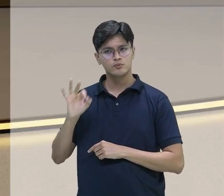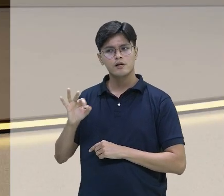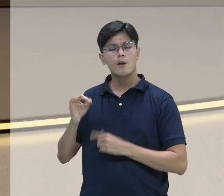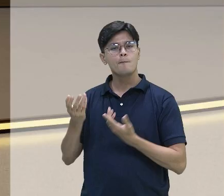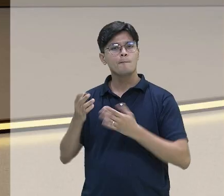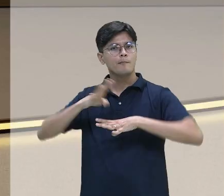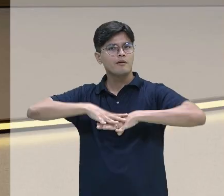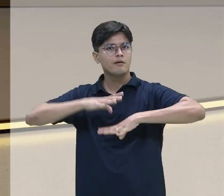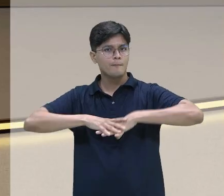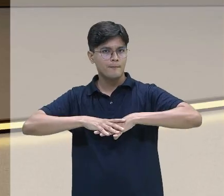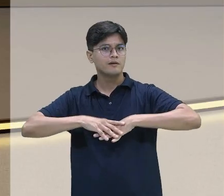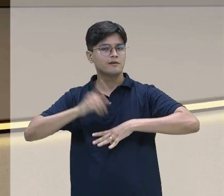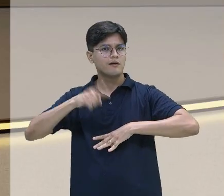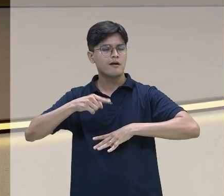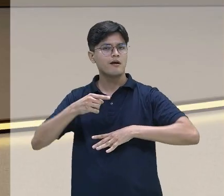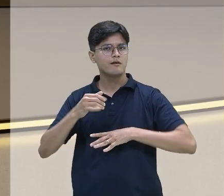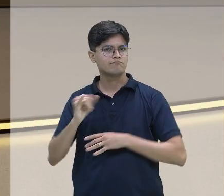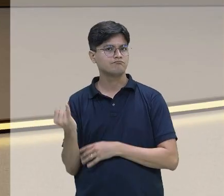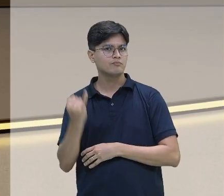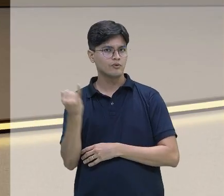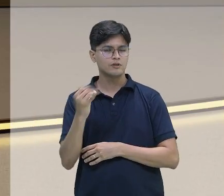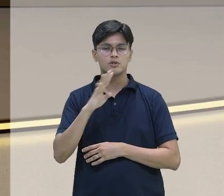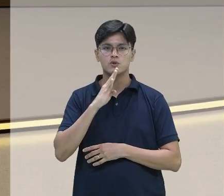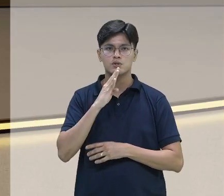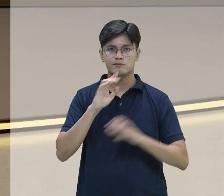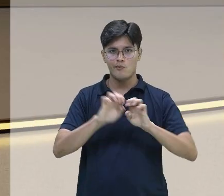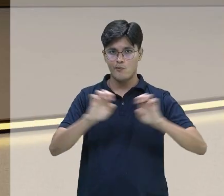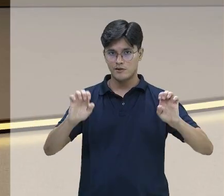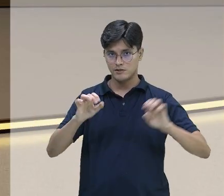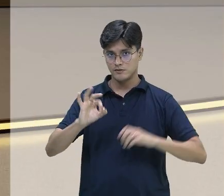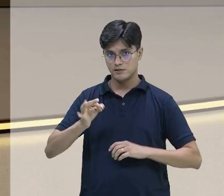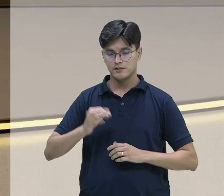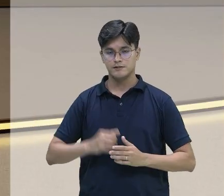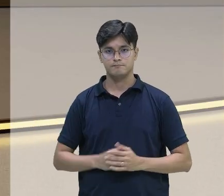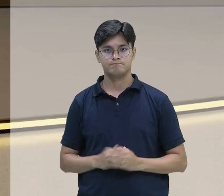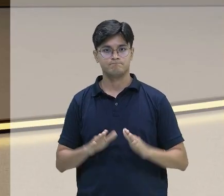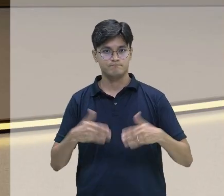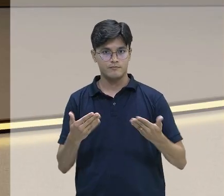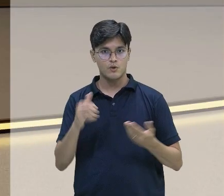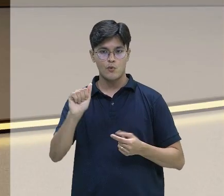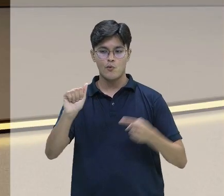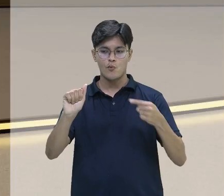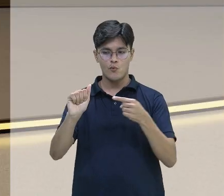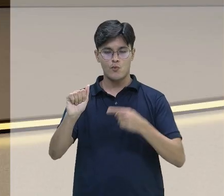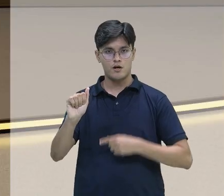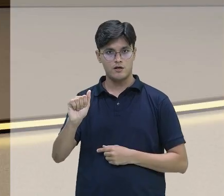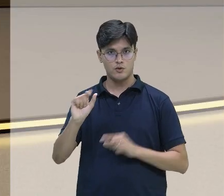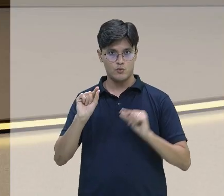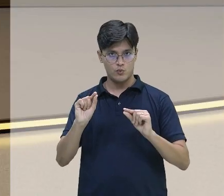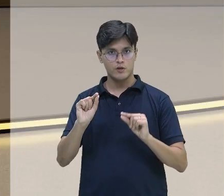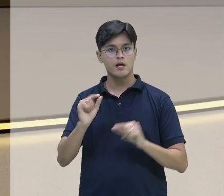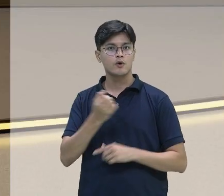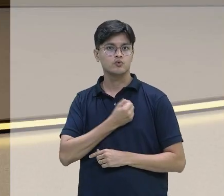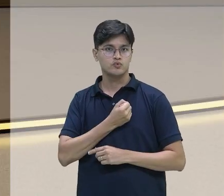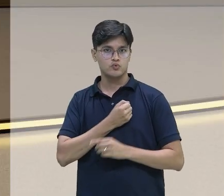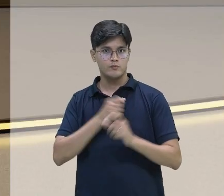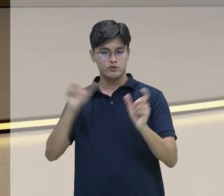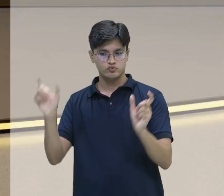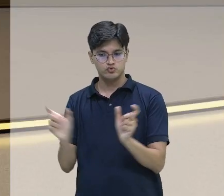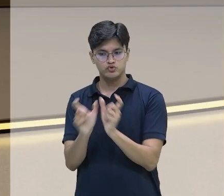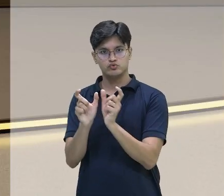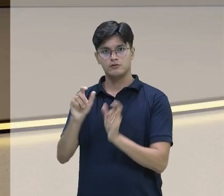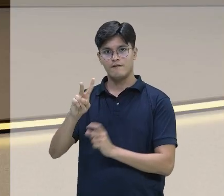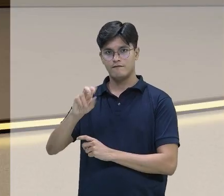então vamos lá. Para que fique bem aí claro para vocês. O A é o termo que acompanha a variável, tá? Que é